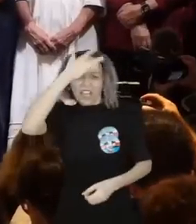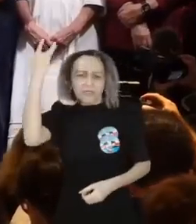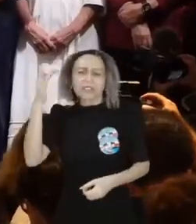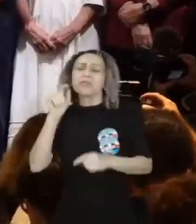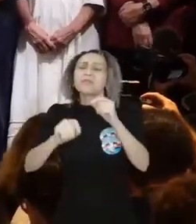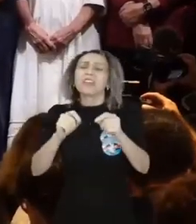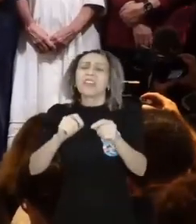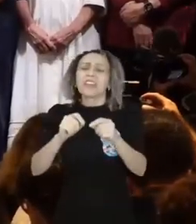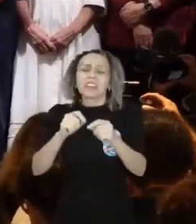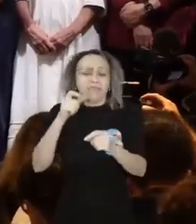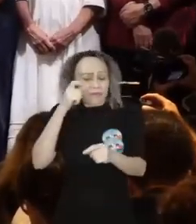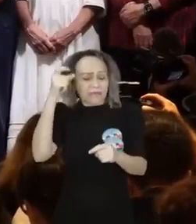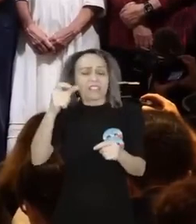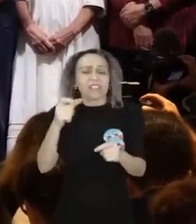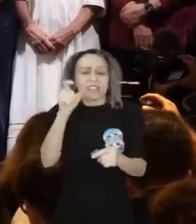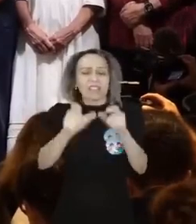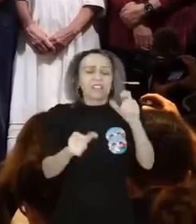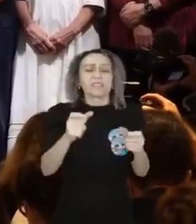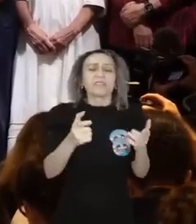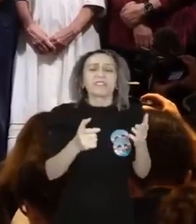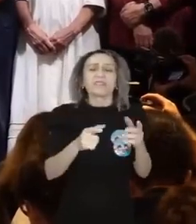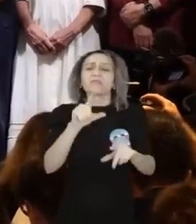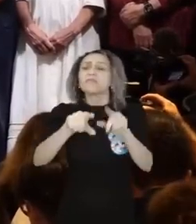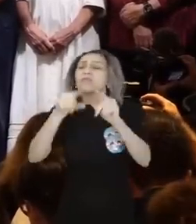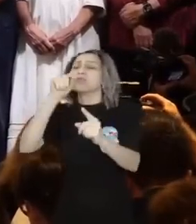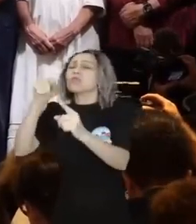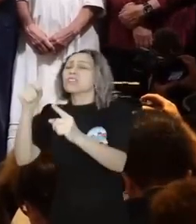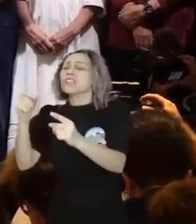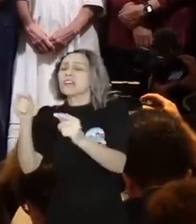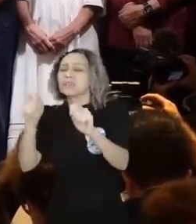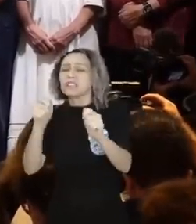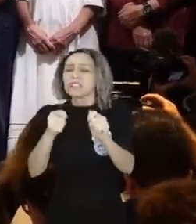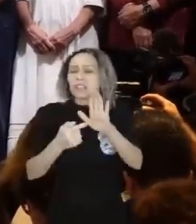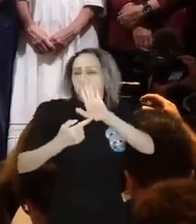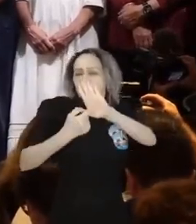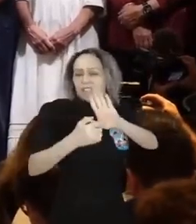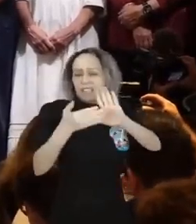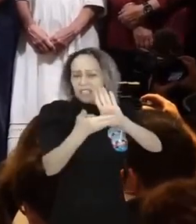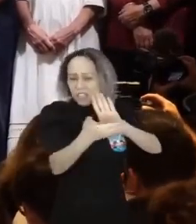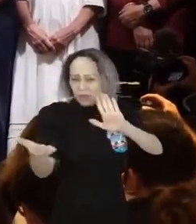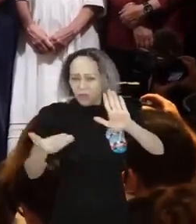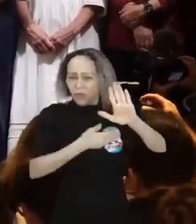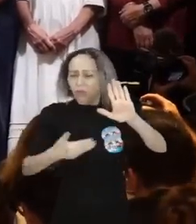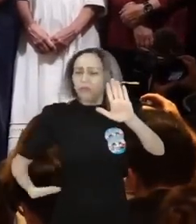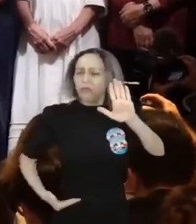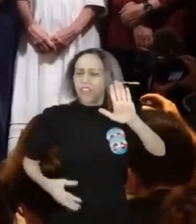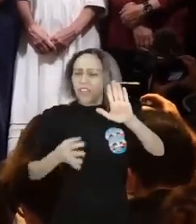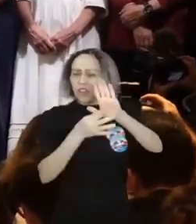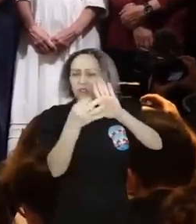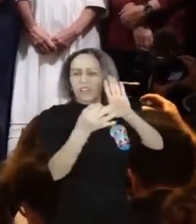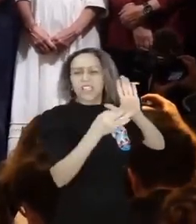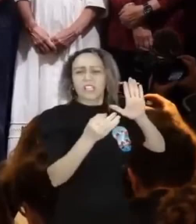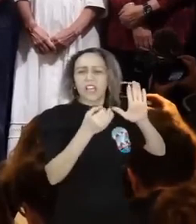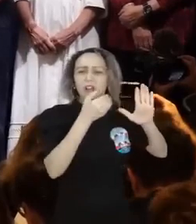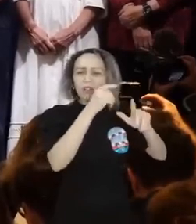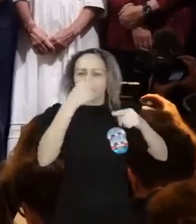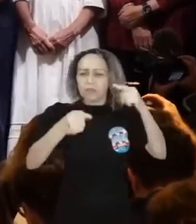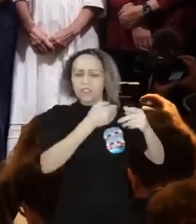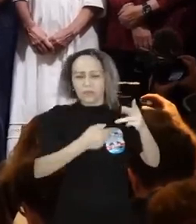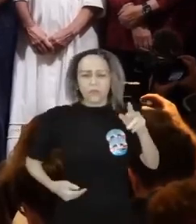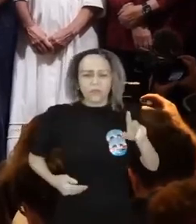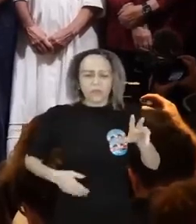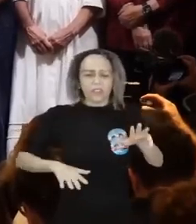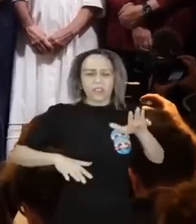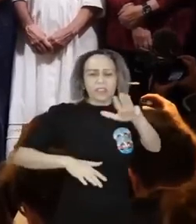e apresente ao governo sugestões de políticas públicas para cada área: educação, saúde,